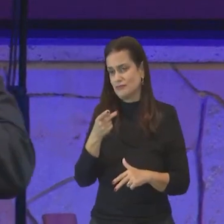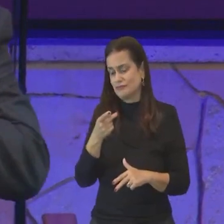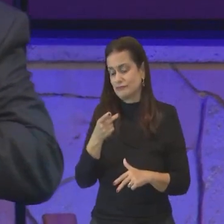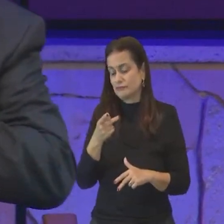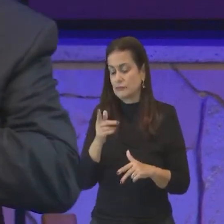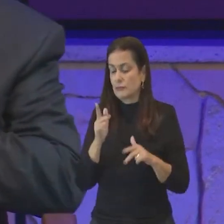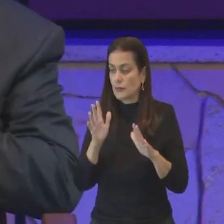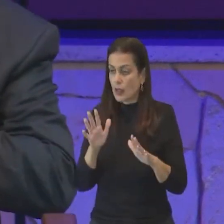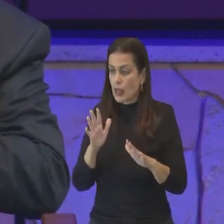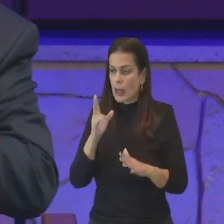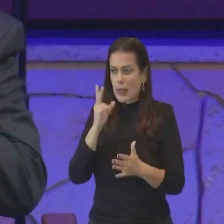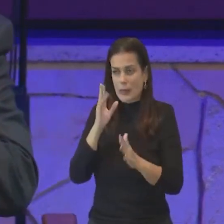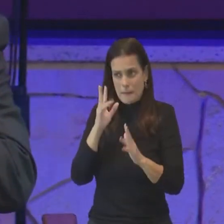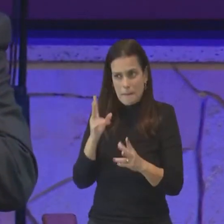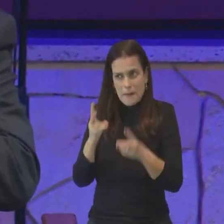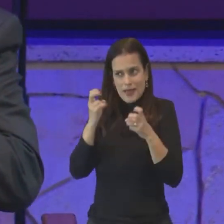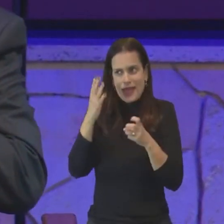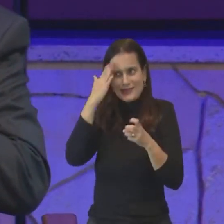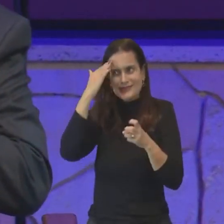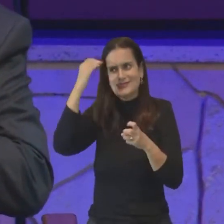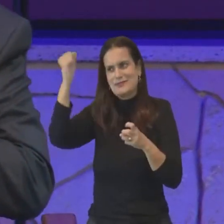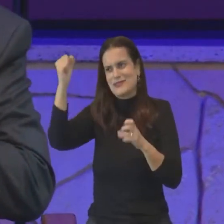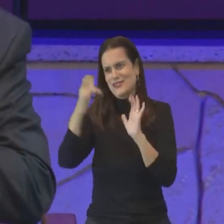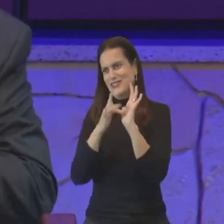vejam a sabedoria do mestre.